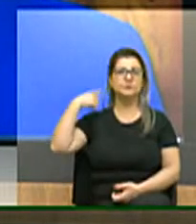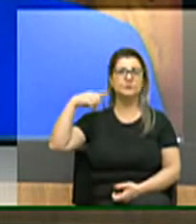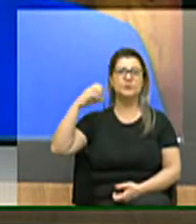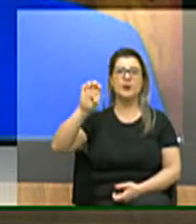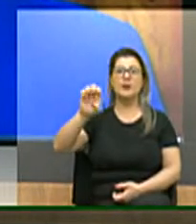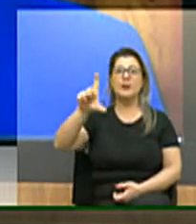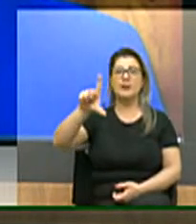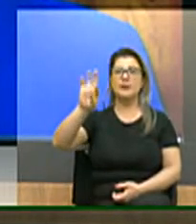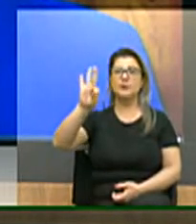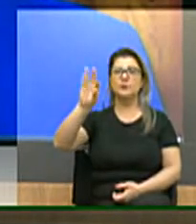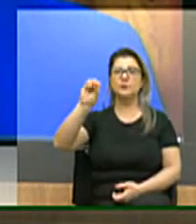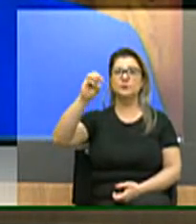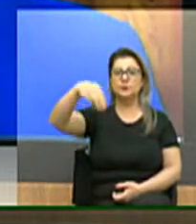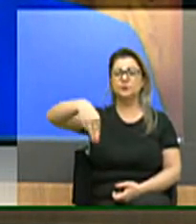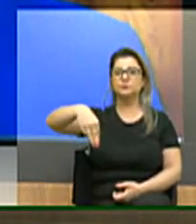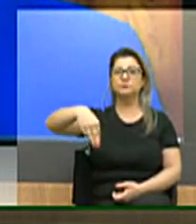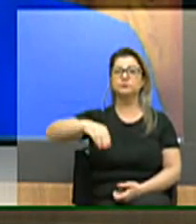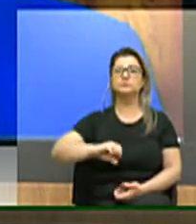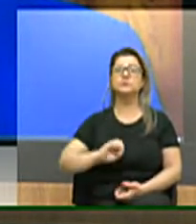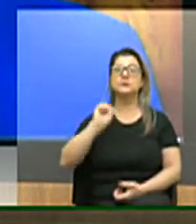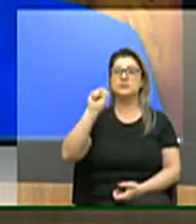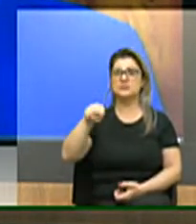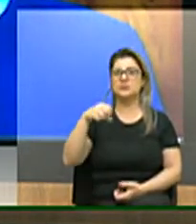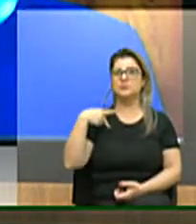Deputado Elton Weber.